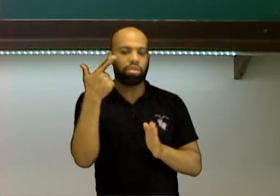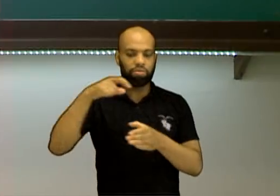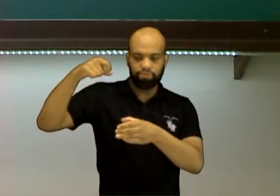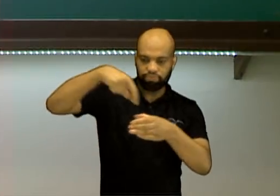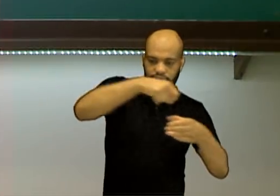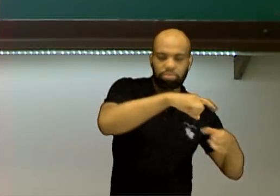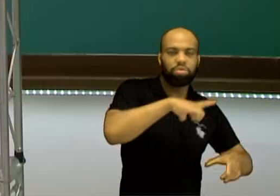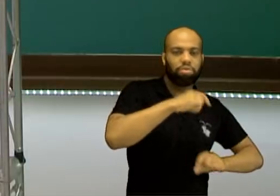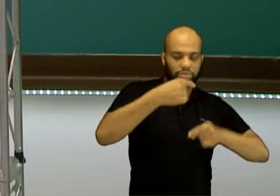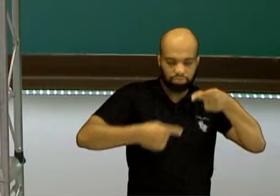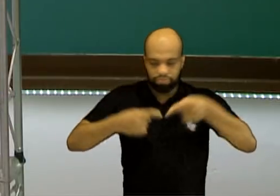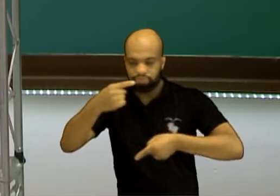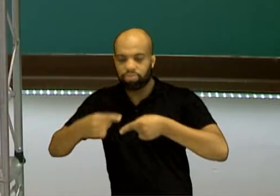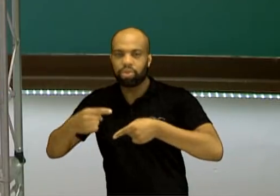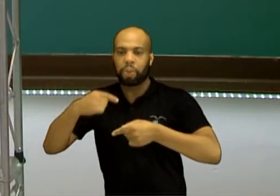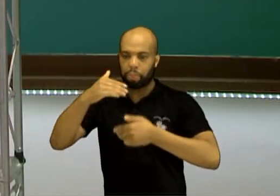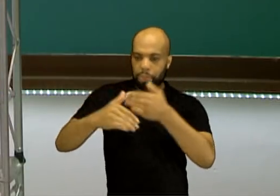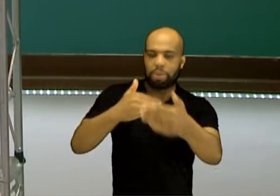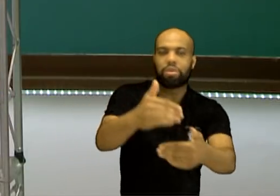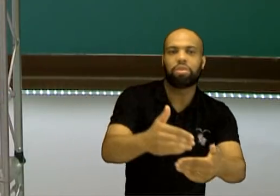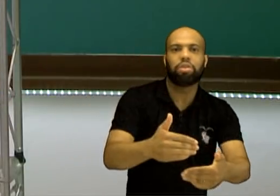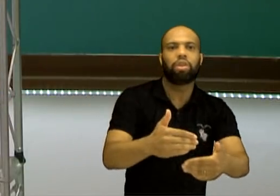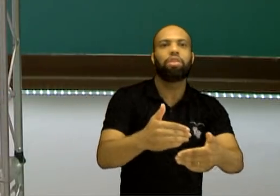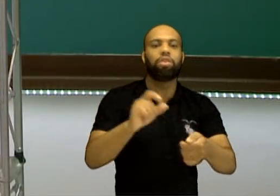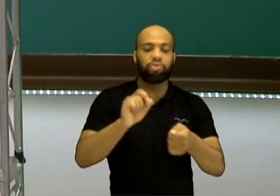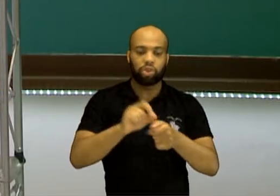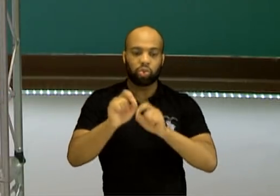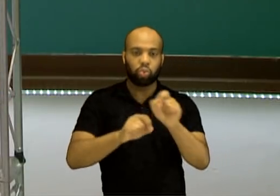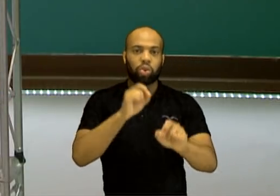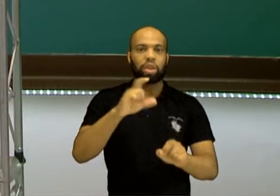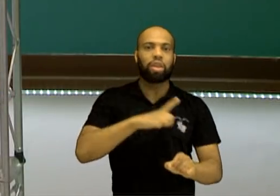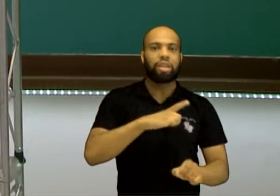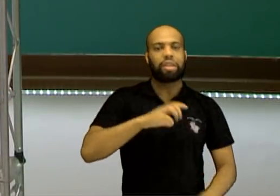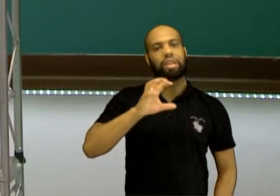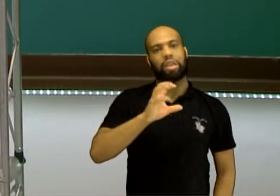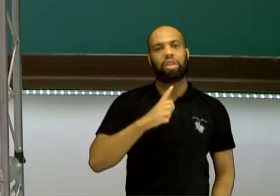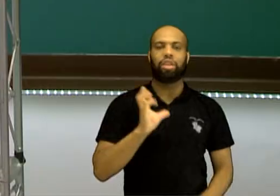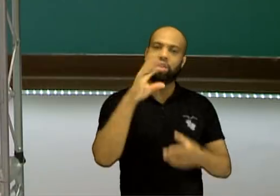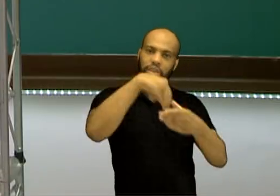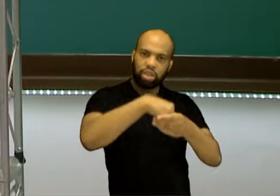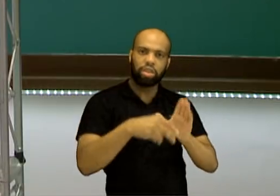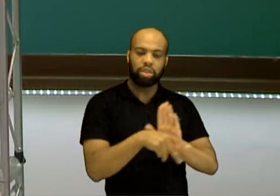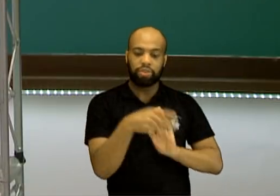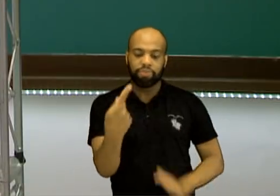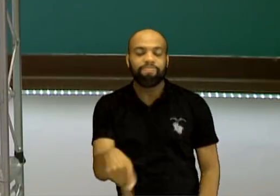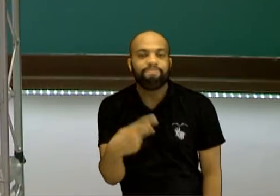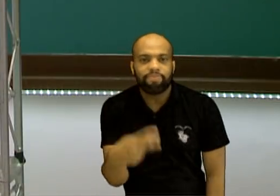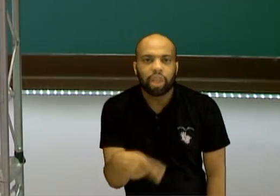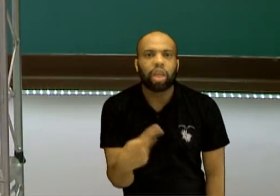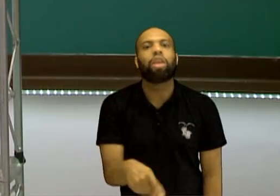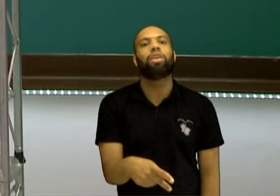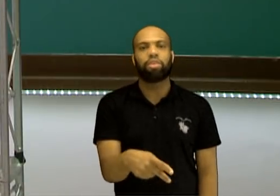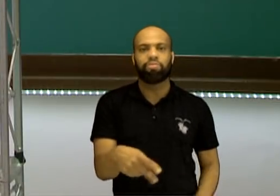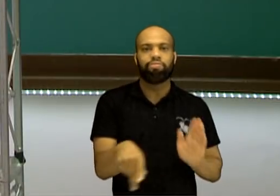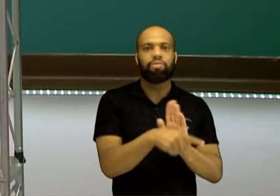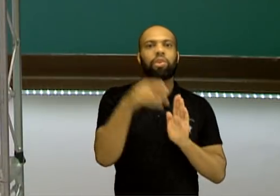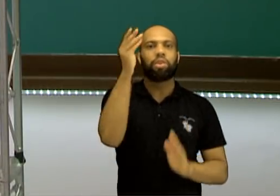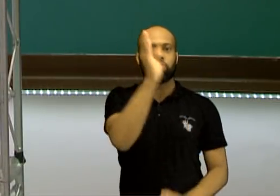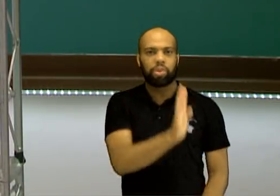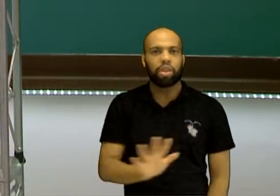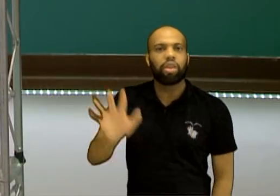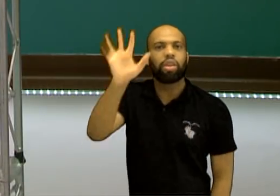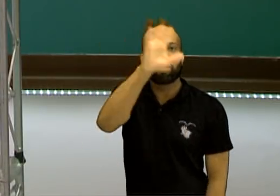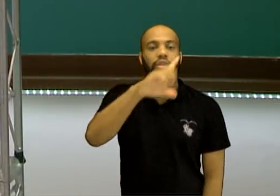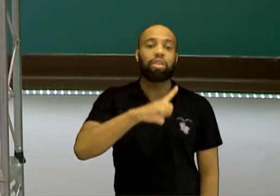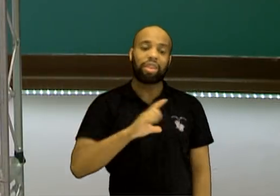política, processos políticos que regem a reforma agrária no nosso país. Então, a geopolítica tem esse papel de